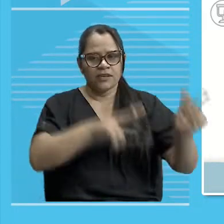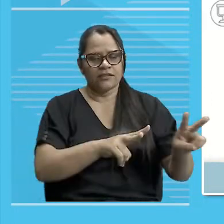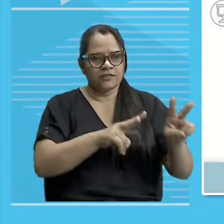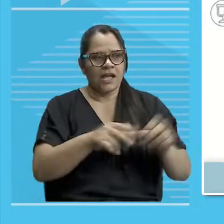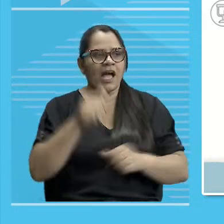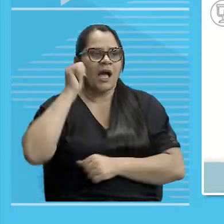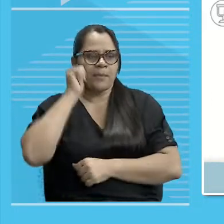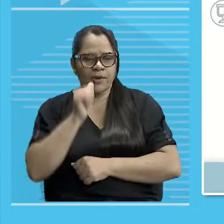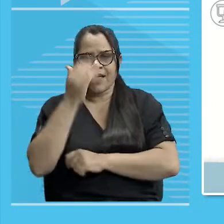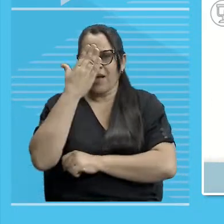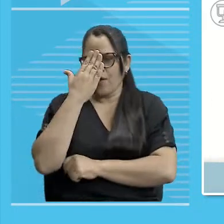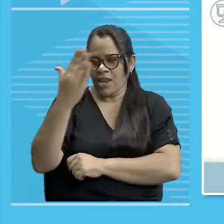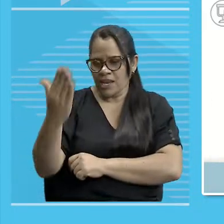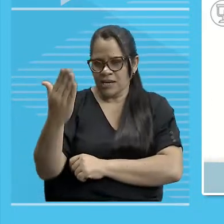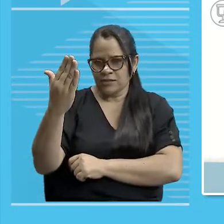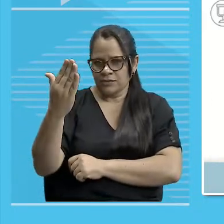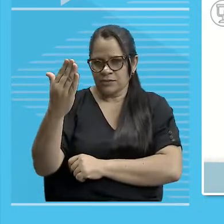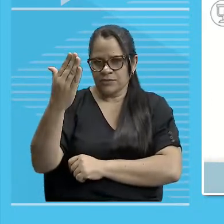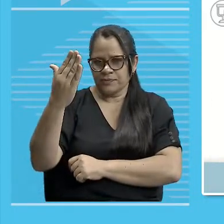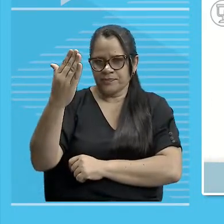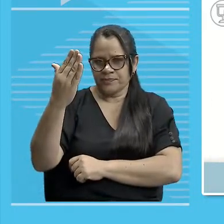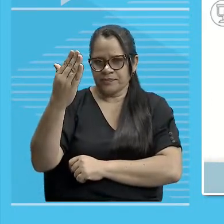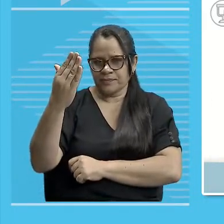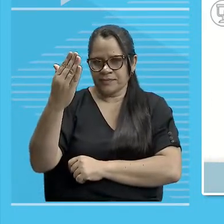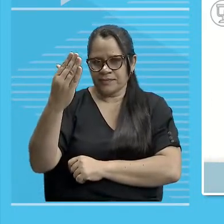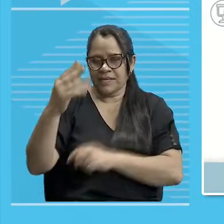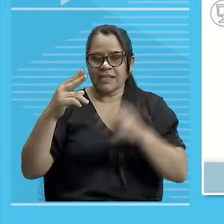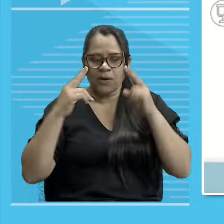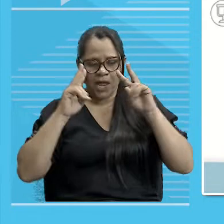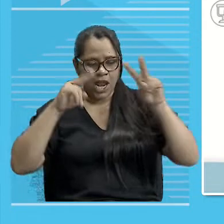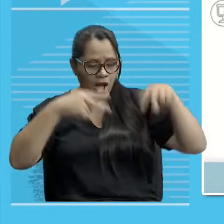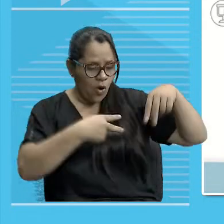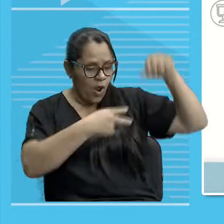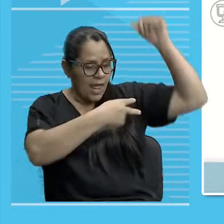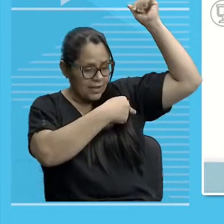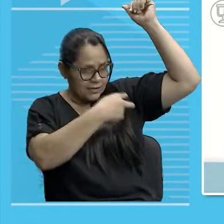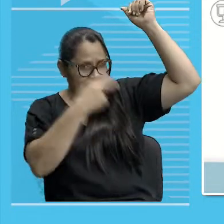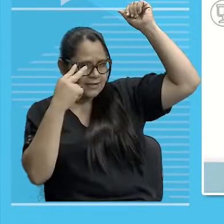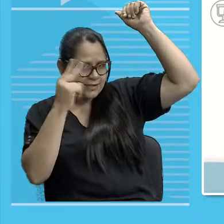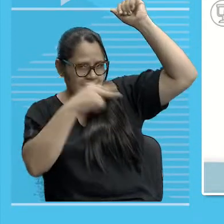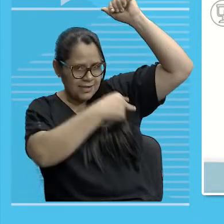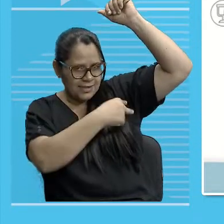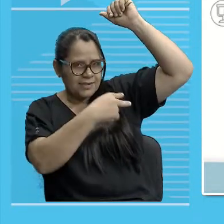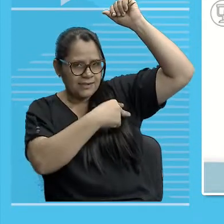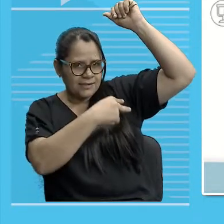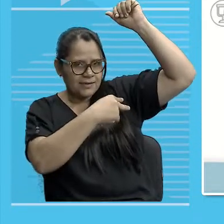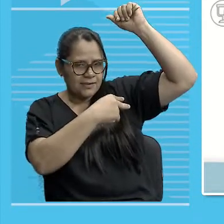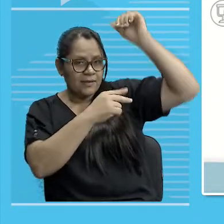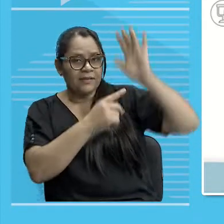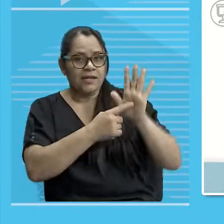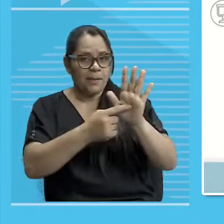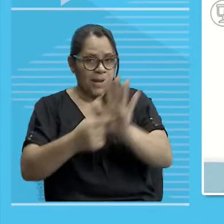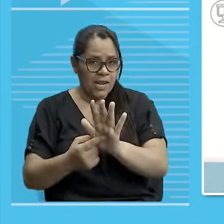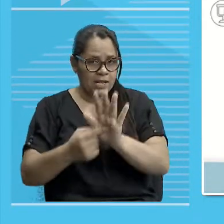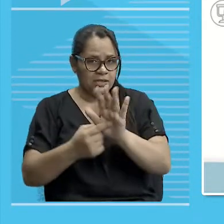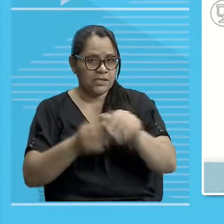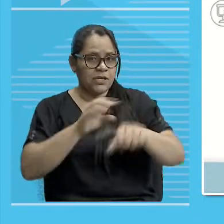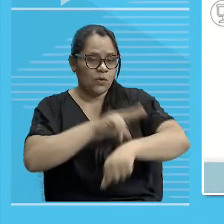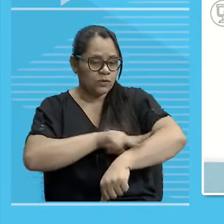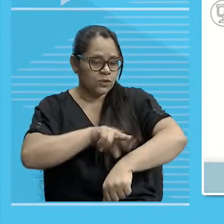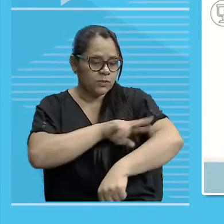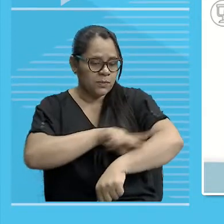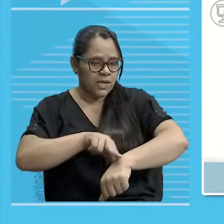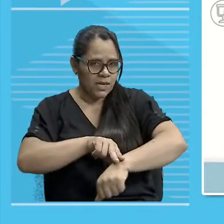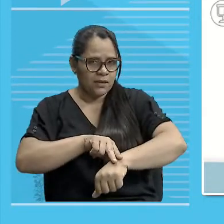se olhando aí, olhando as axilas, né? Vendo se aparece pelos, tá certo? As